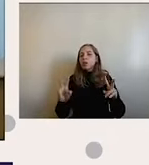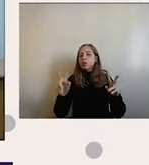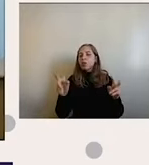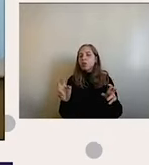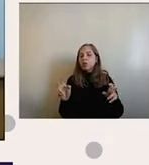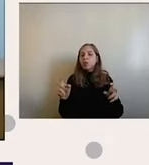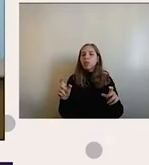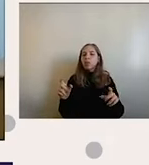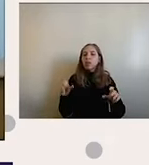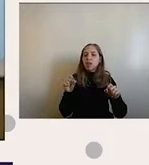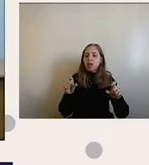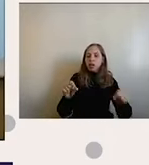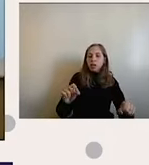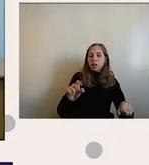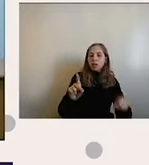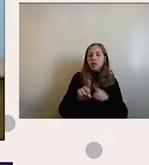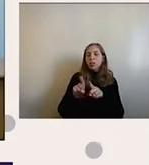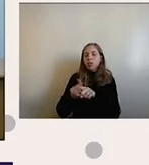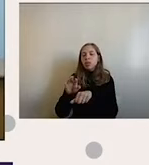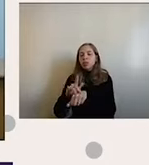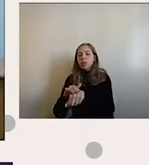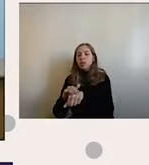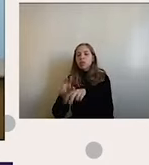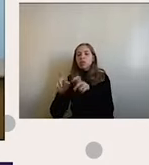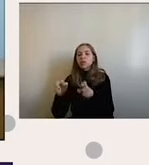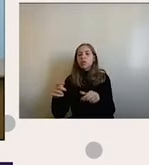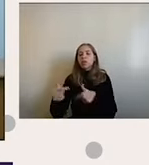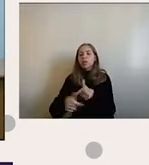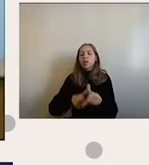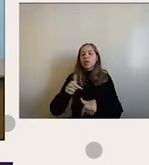doenças relacionadas ao trabalho?